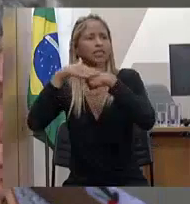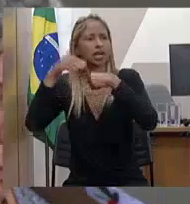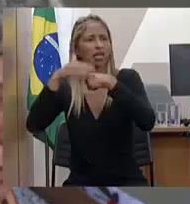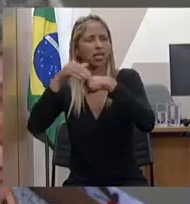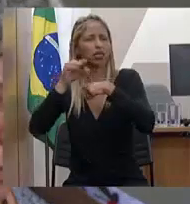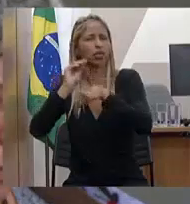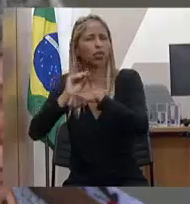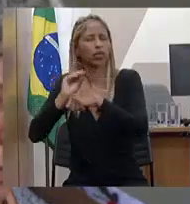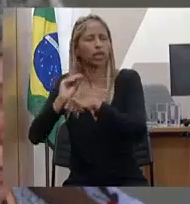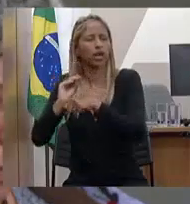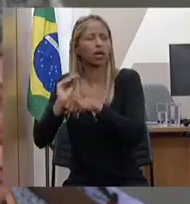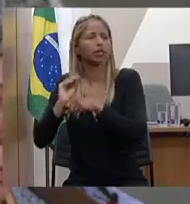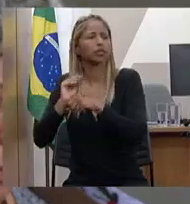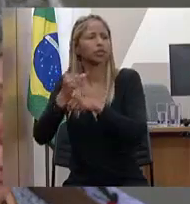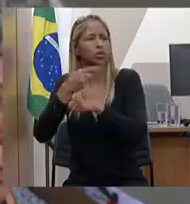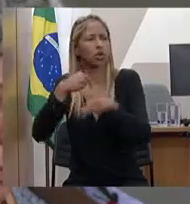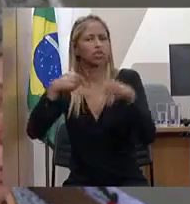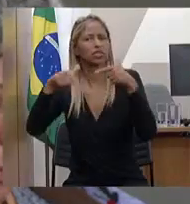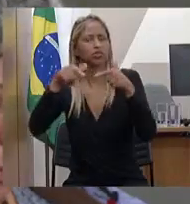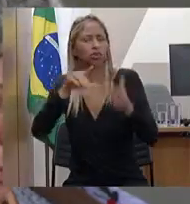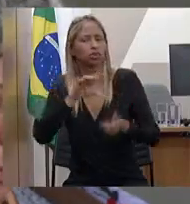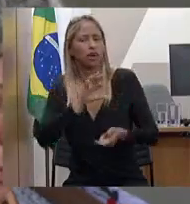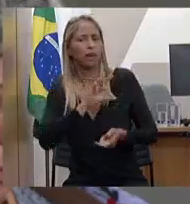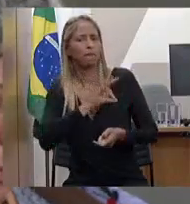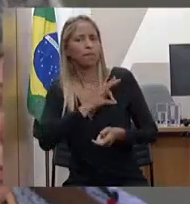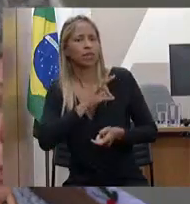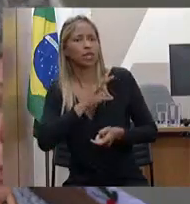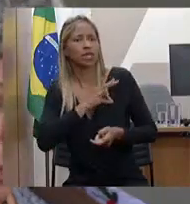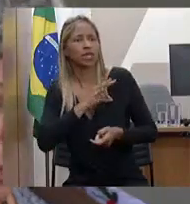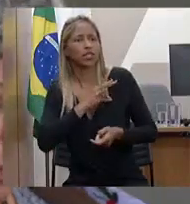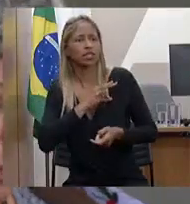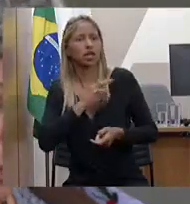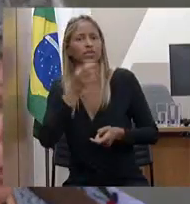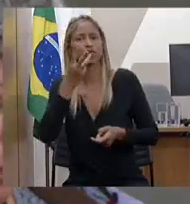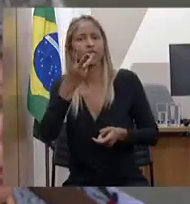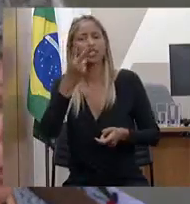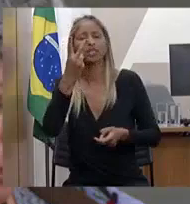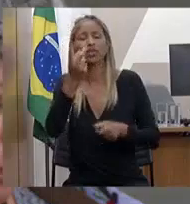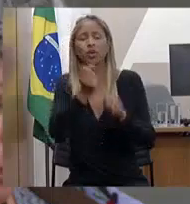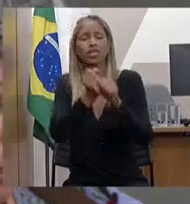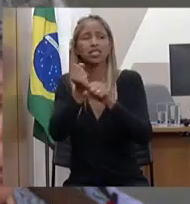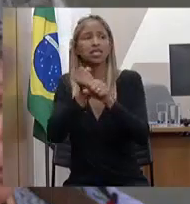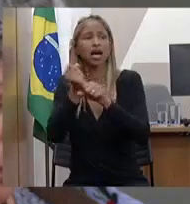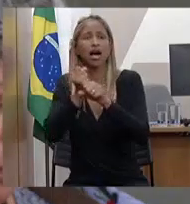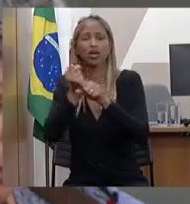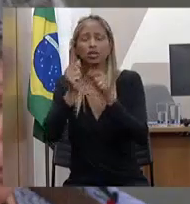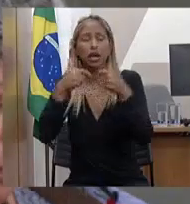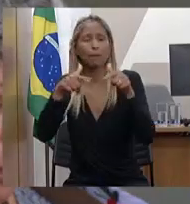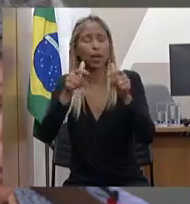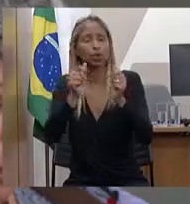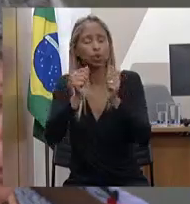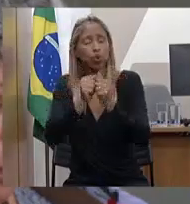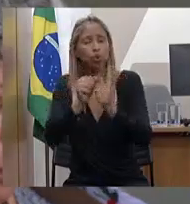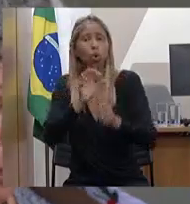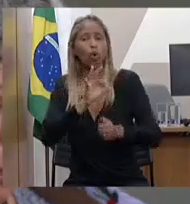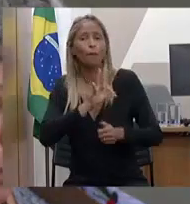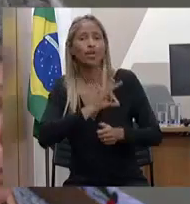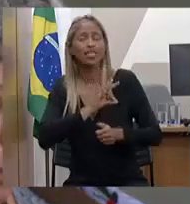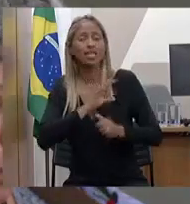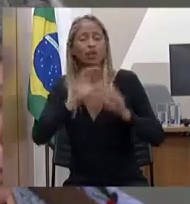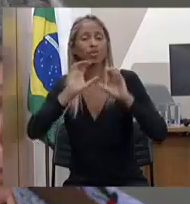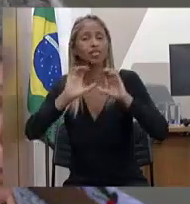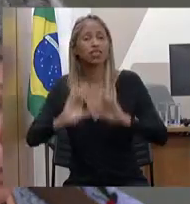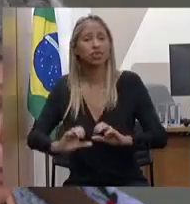cuidado com o nosso servidores da Polícia Civil eu tenho 32 anos efetivo trabalho policial civil e nos meus últimos